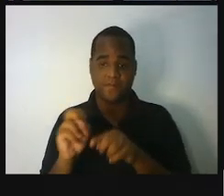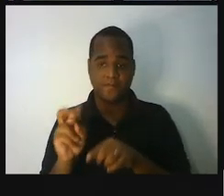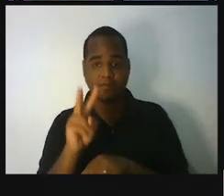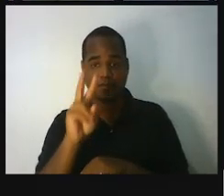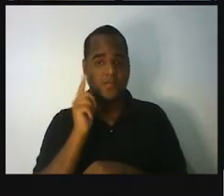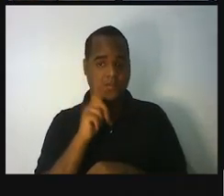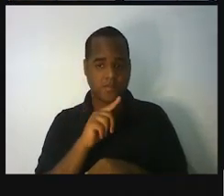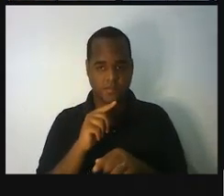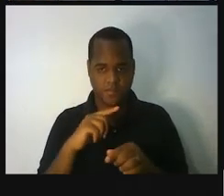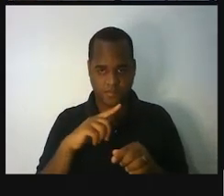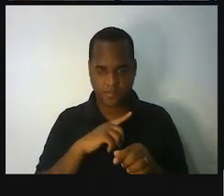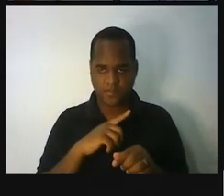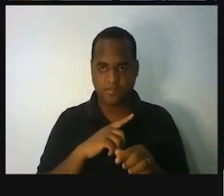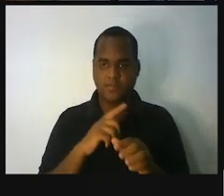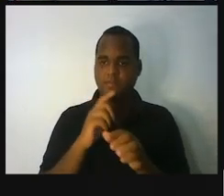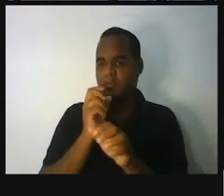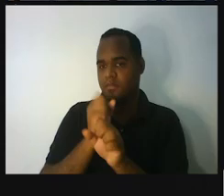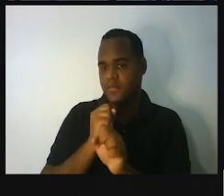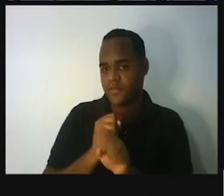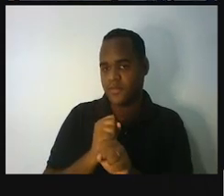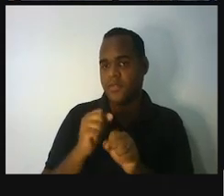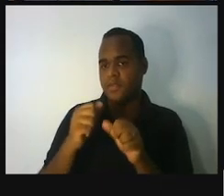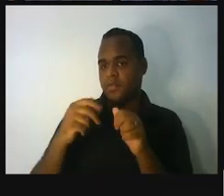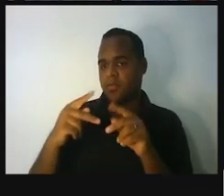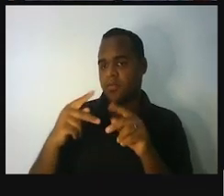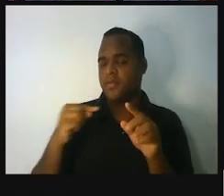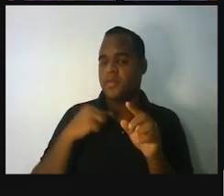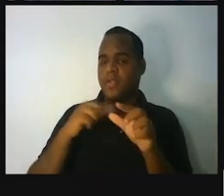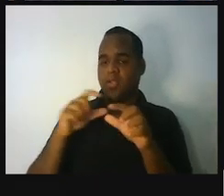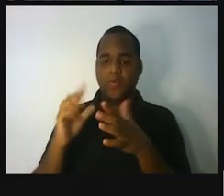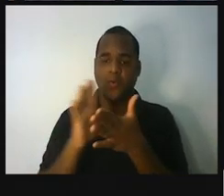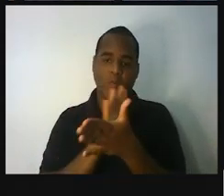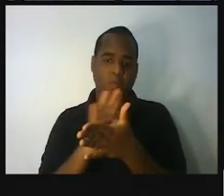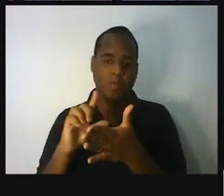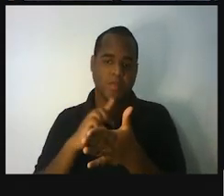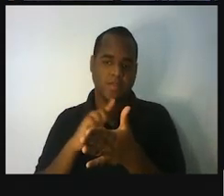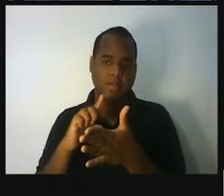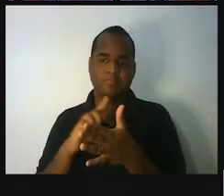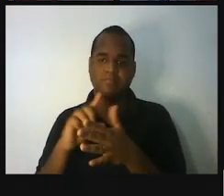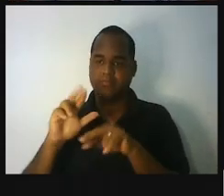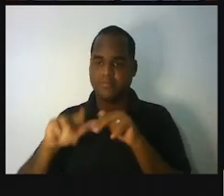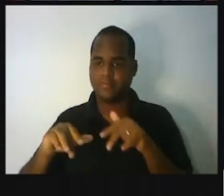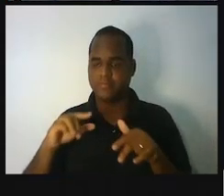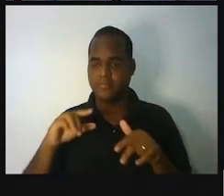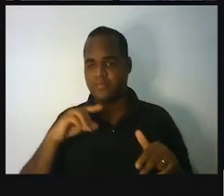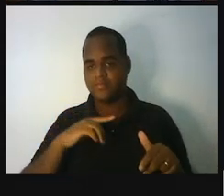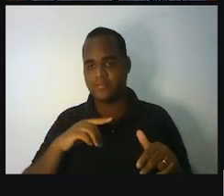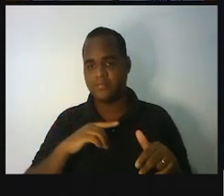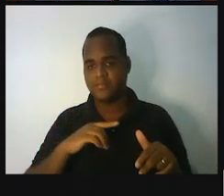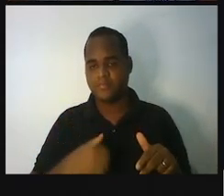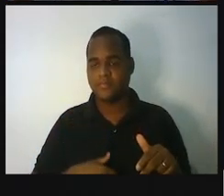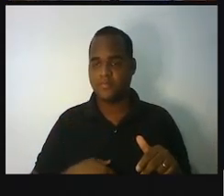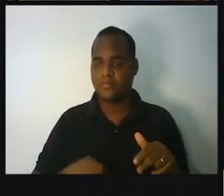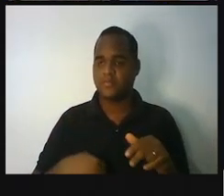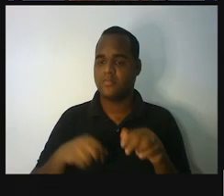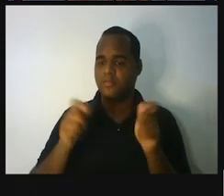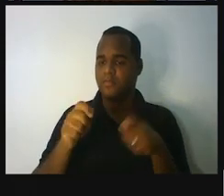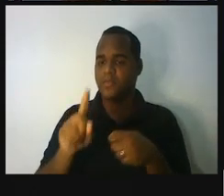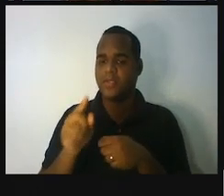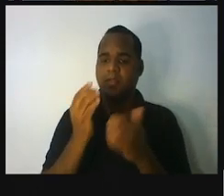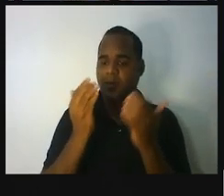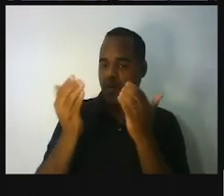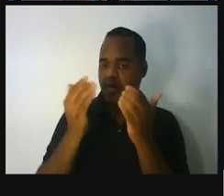decâmetro cúbico, tem uns que estão em quilômetro cúbico, outros em hectômetro cúbico. Não dá para a gente comparar